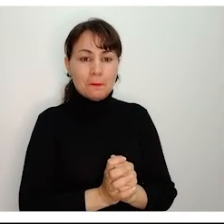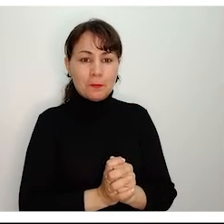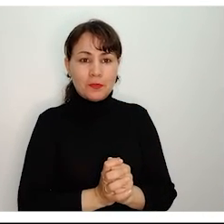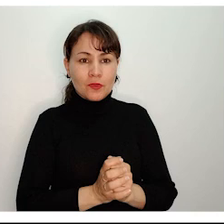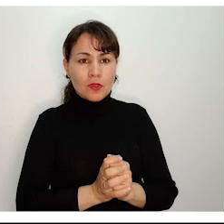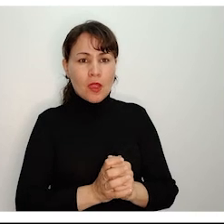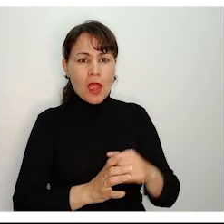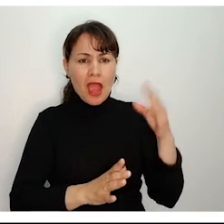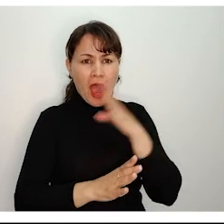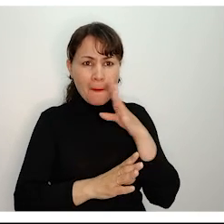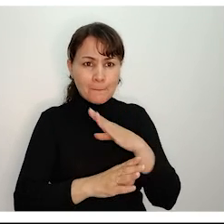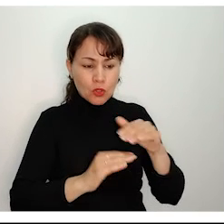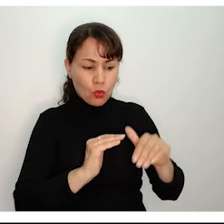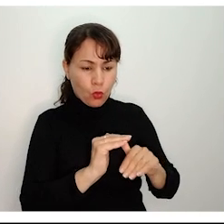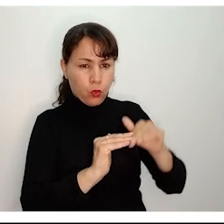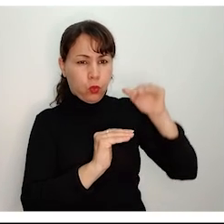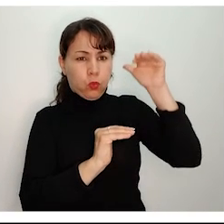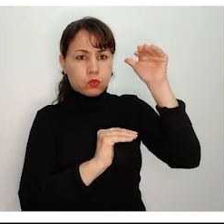desenvolvimento